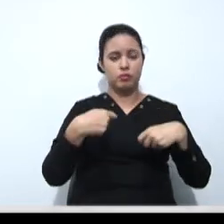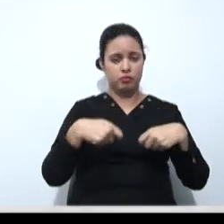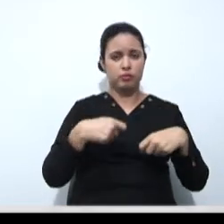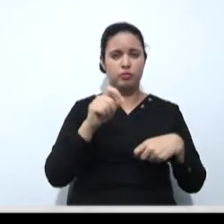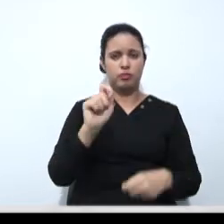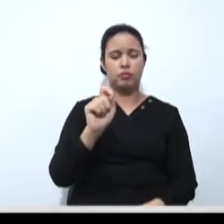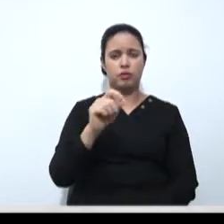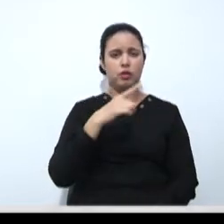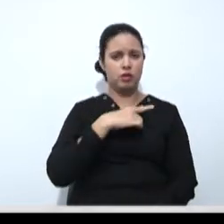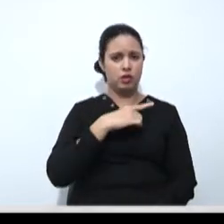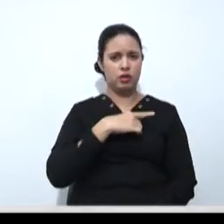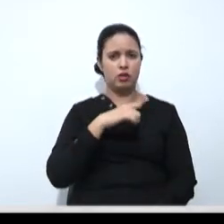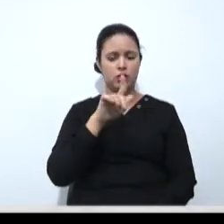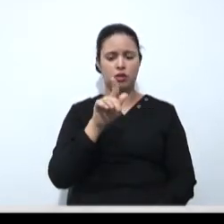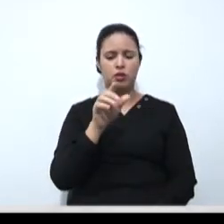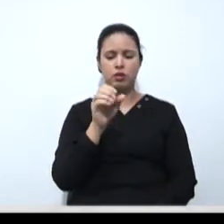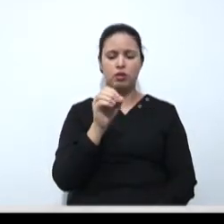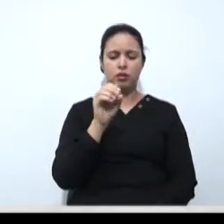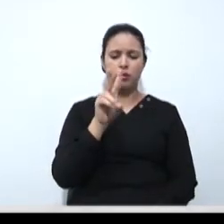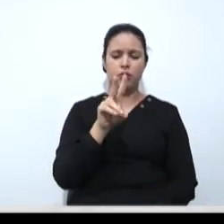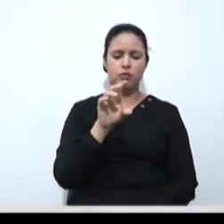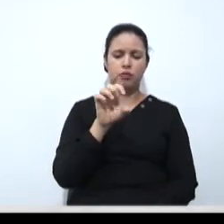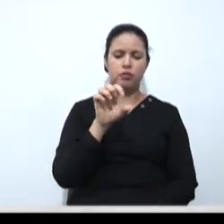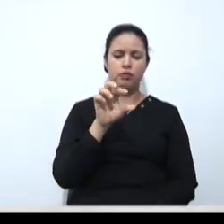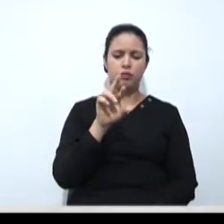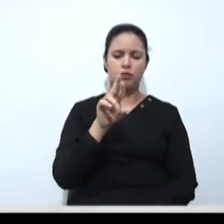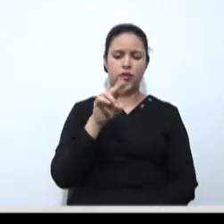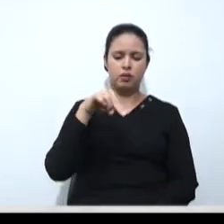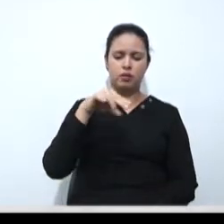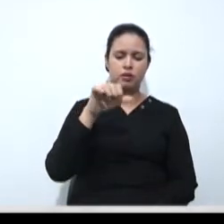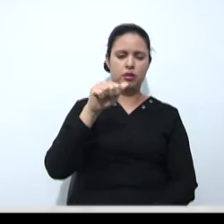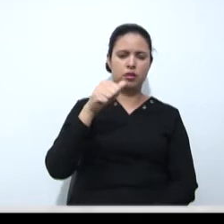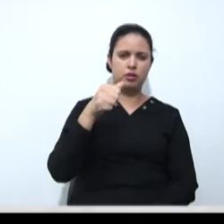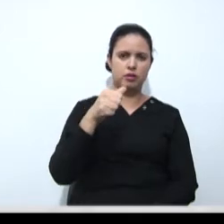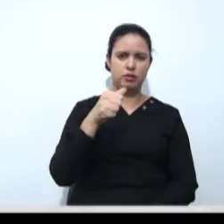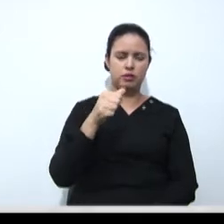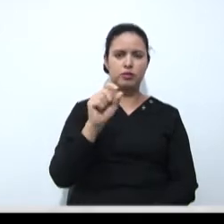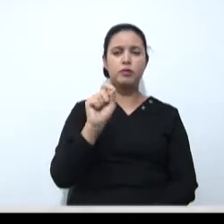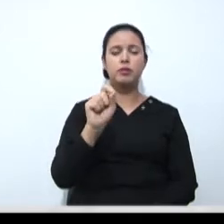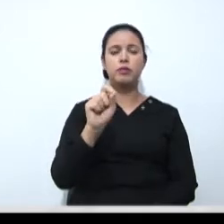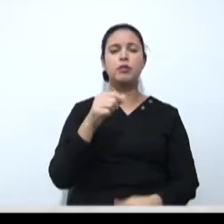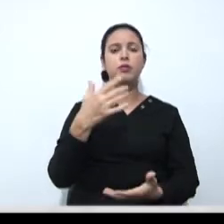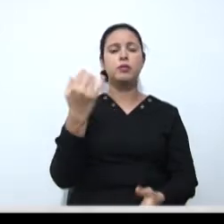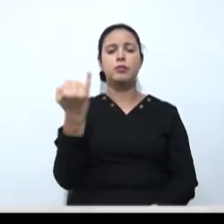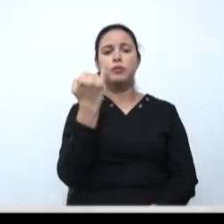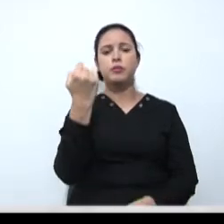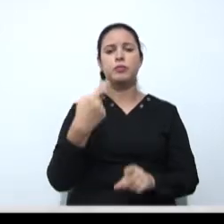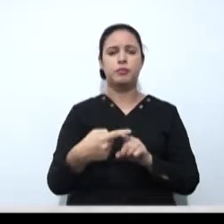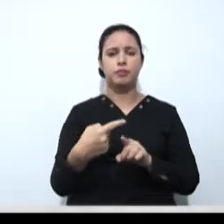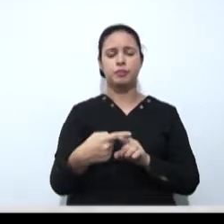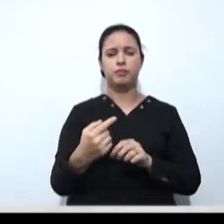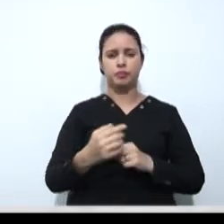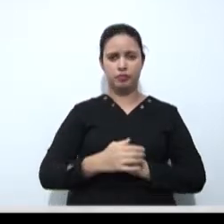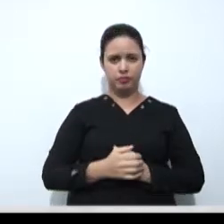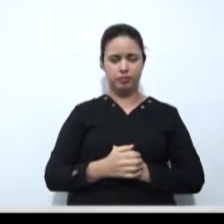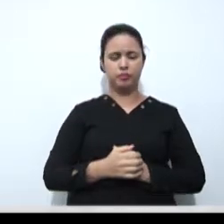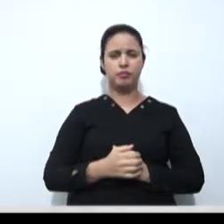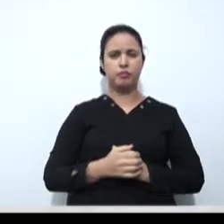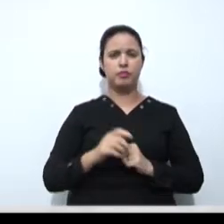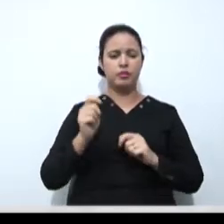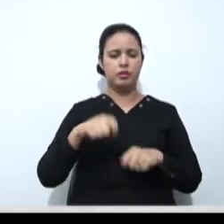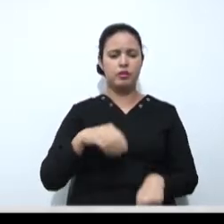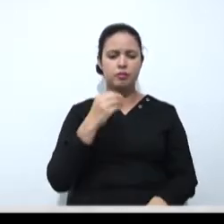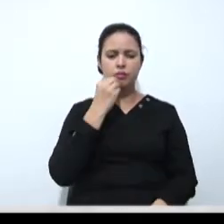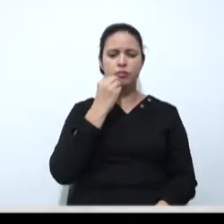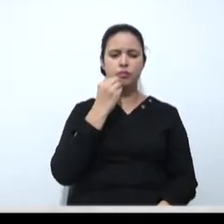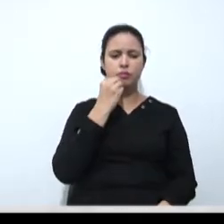exercer a governança. E qual a importância da gente exercer essa governança? A governança, ela possibilita o